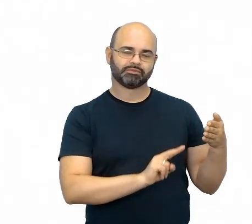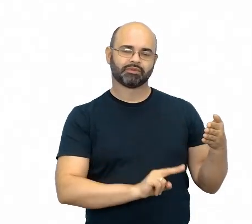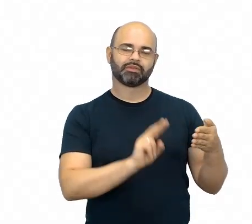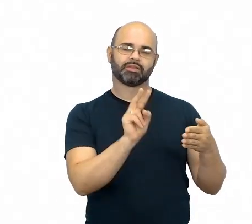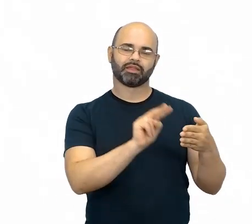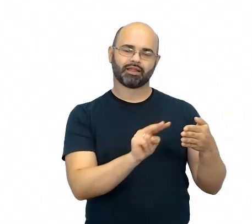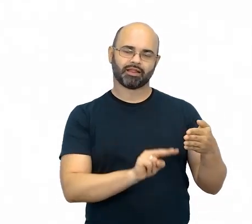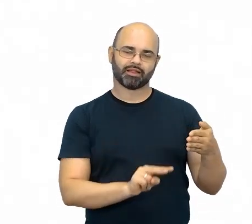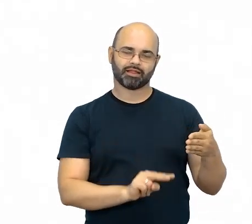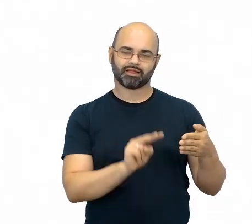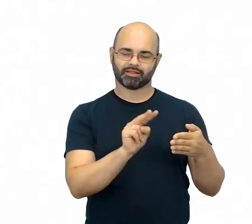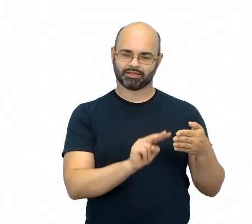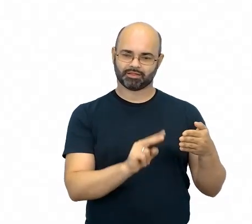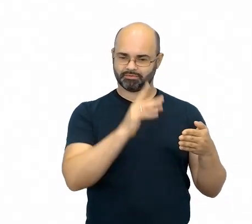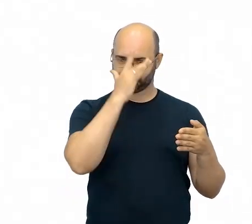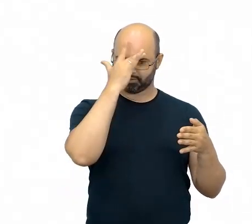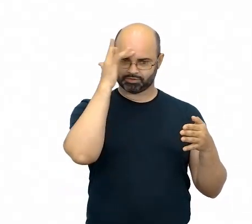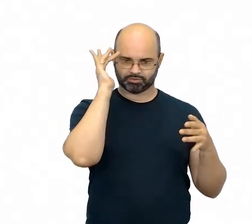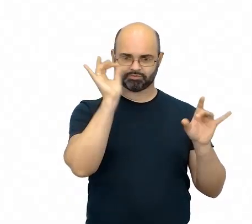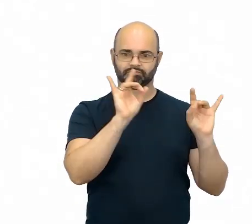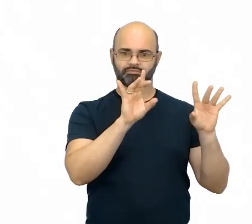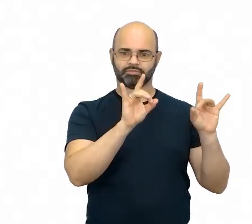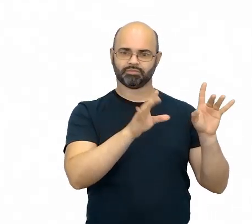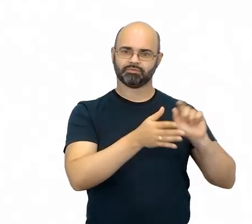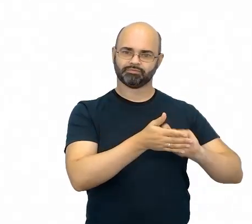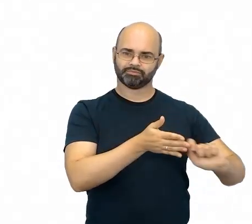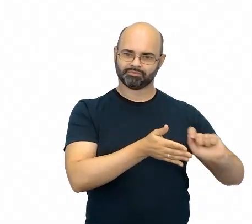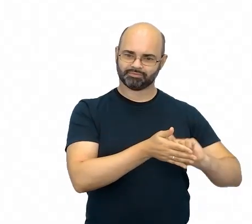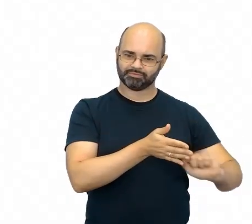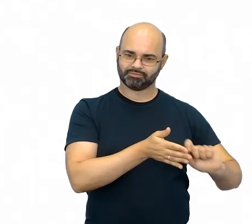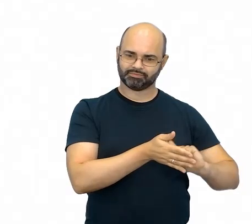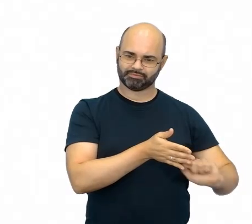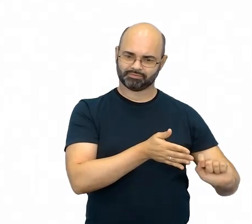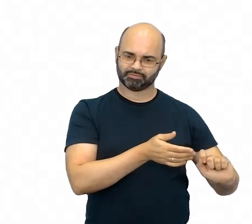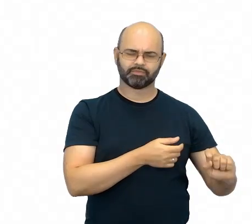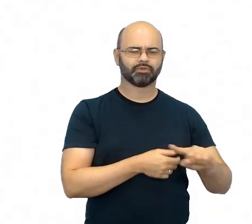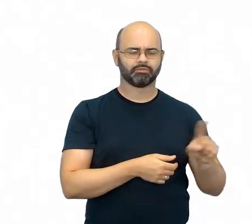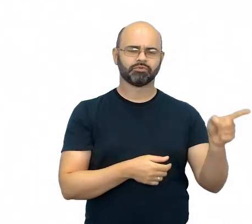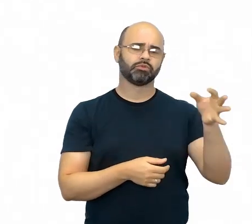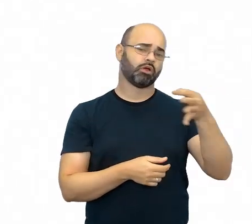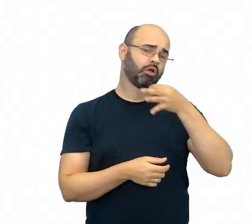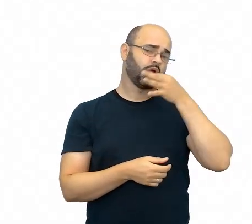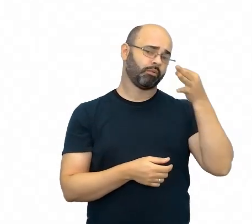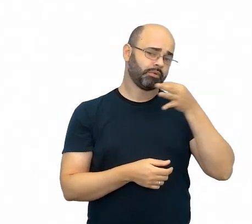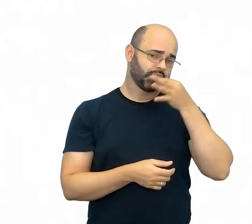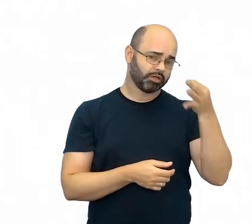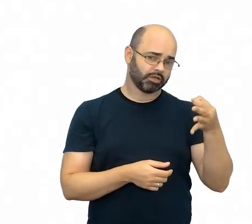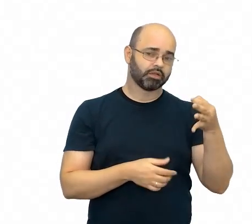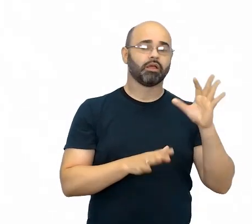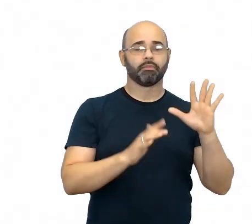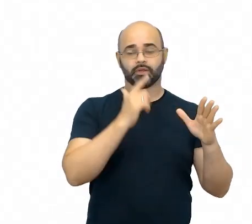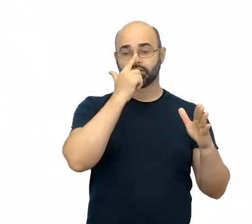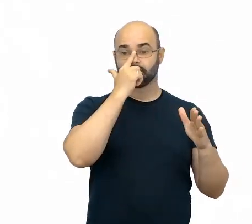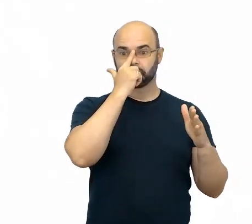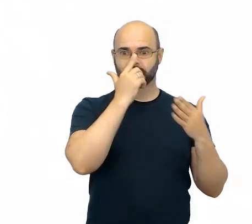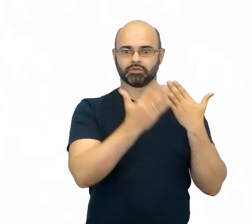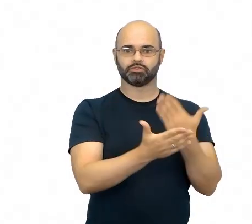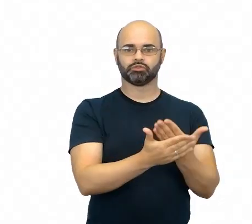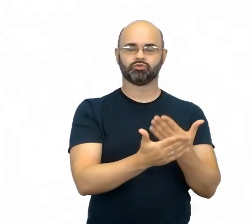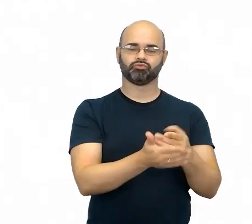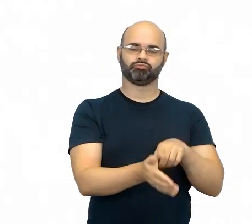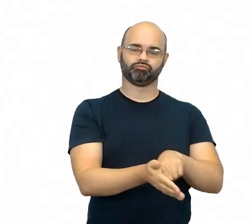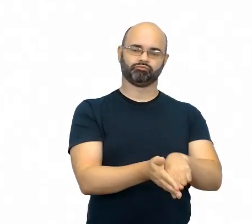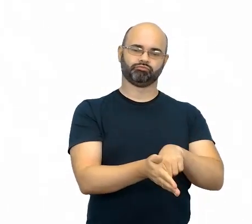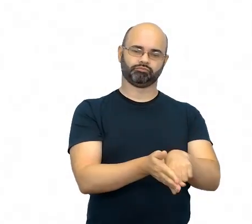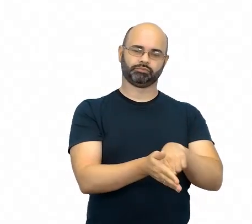especialistas se baseiam, eles opinam baseando-se em seus estudos, e isso prepara